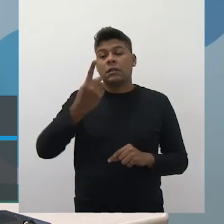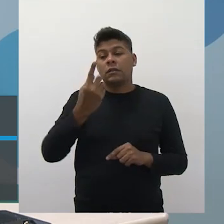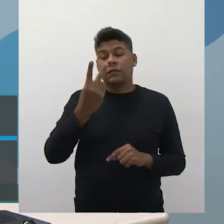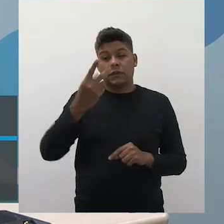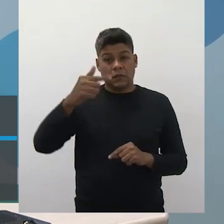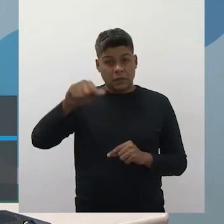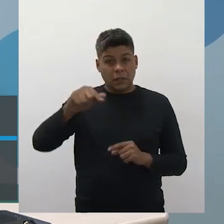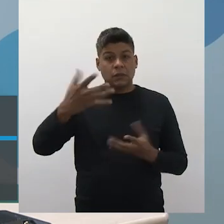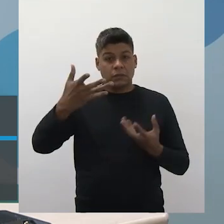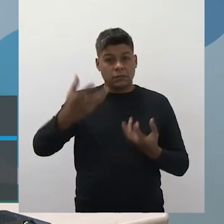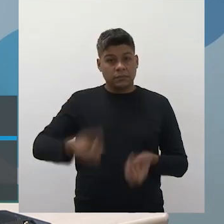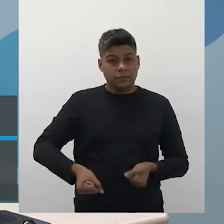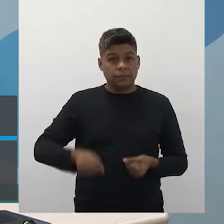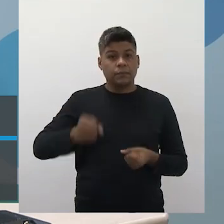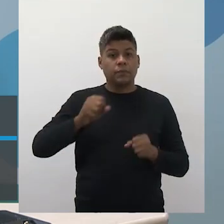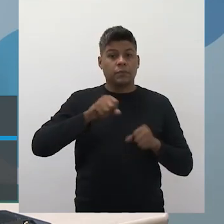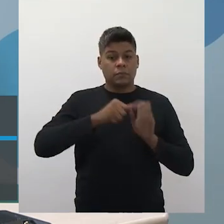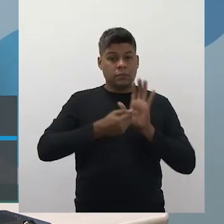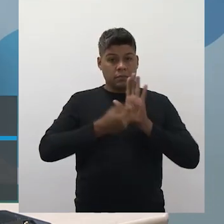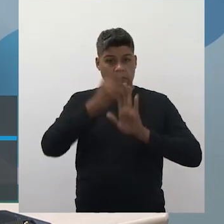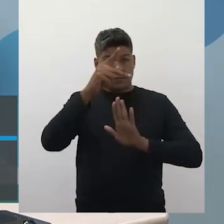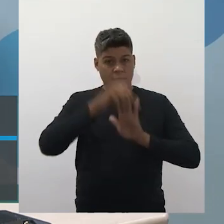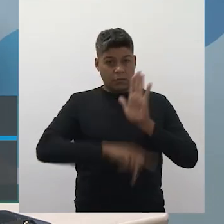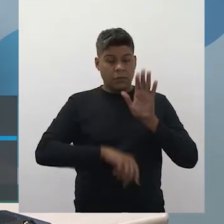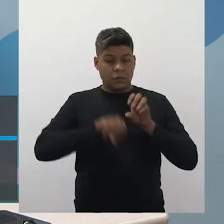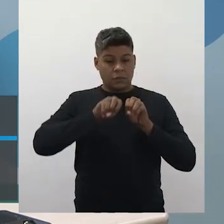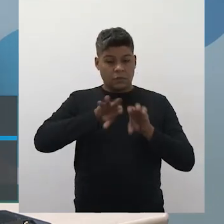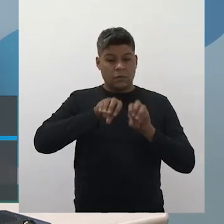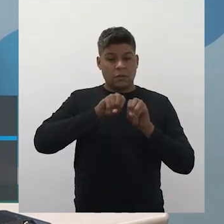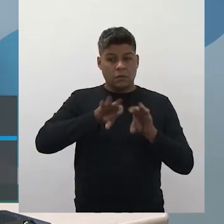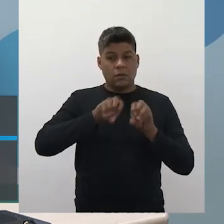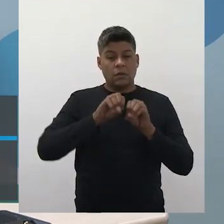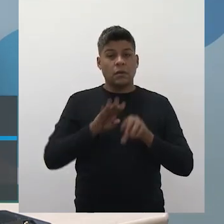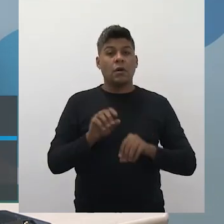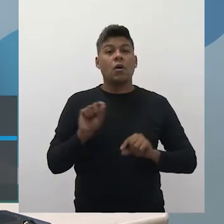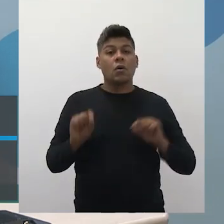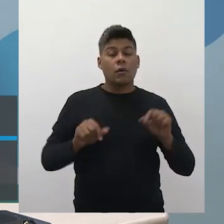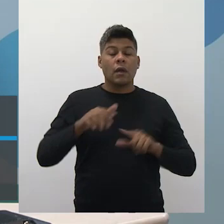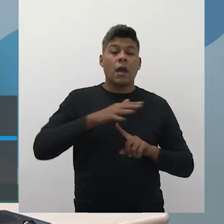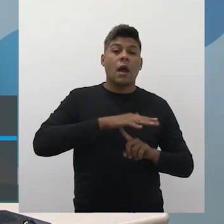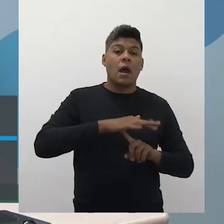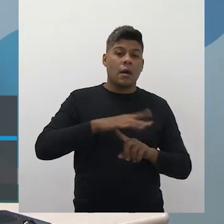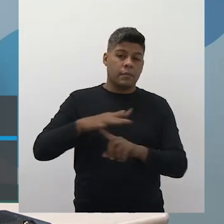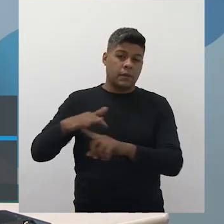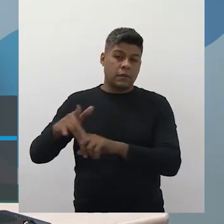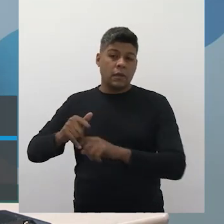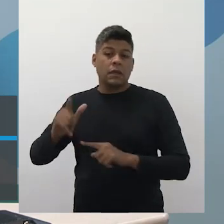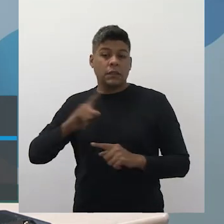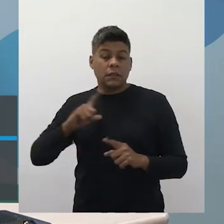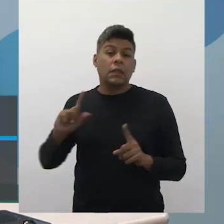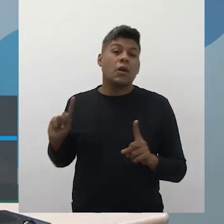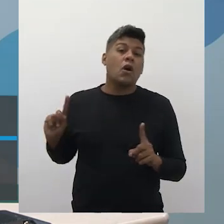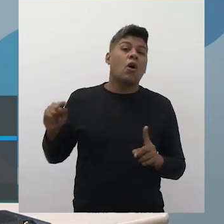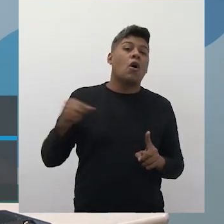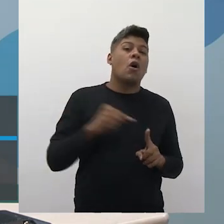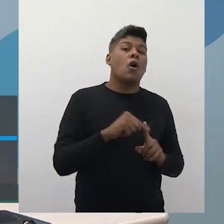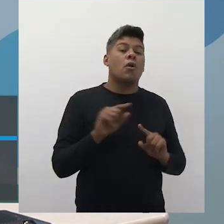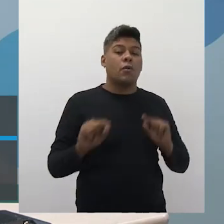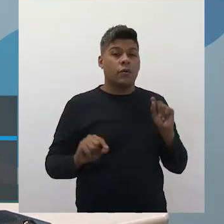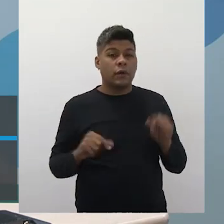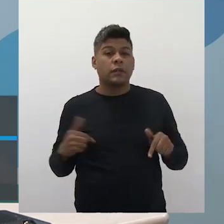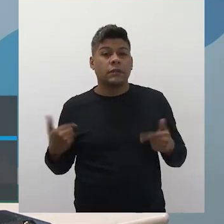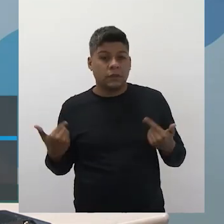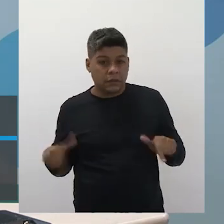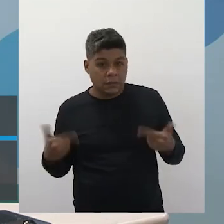que será tratada no dia 27, em transmissão pelo projeto Alfabetização Ambiental, que tem como objetivo